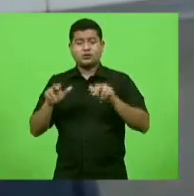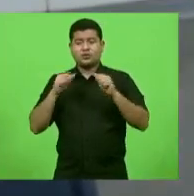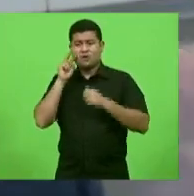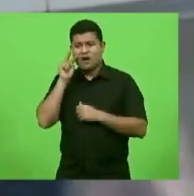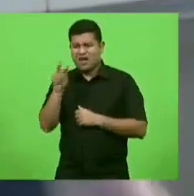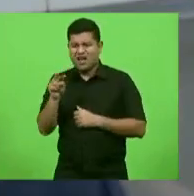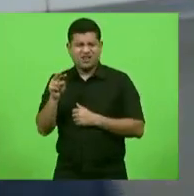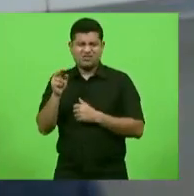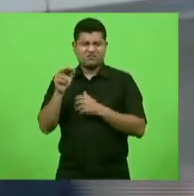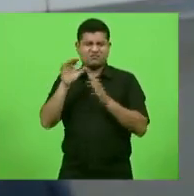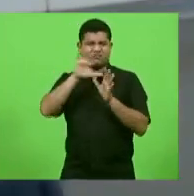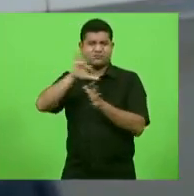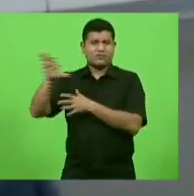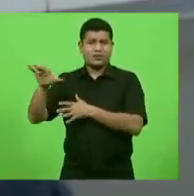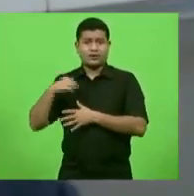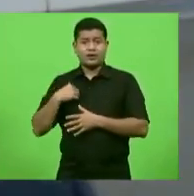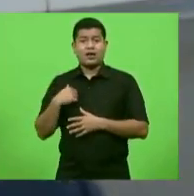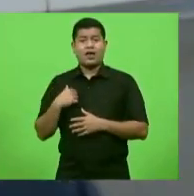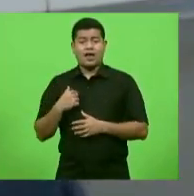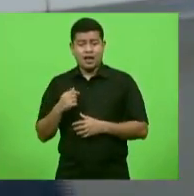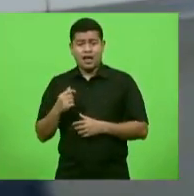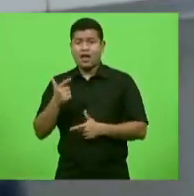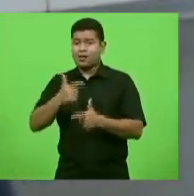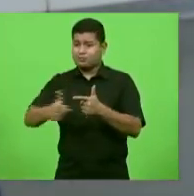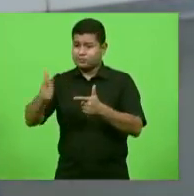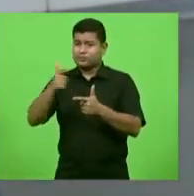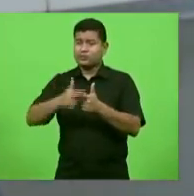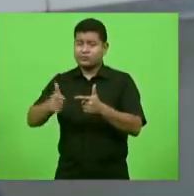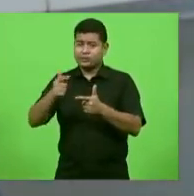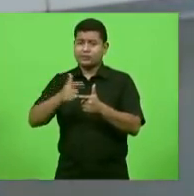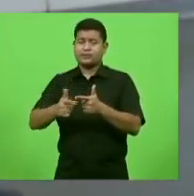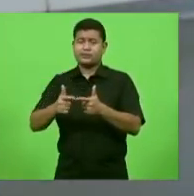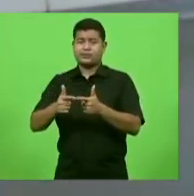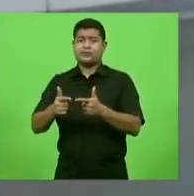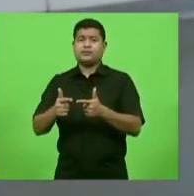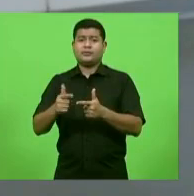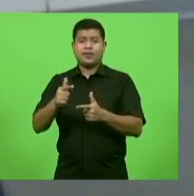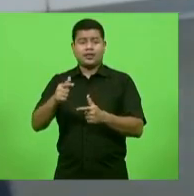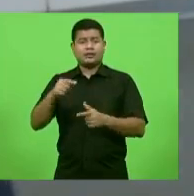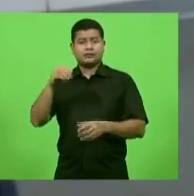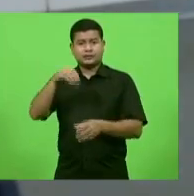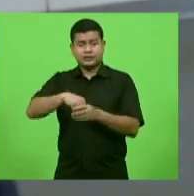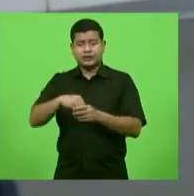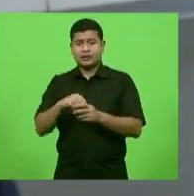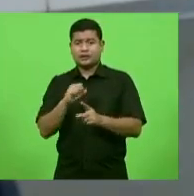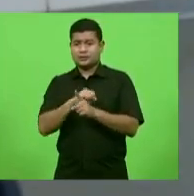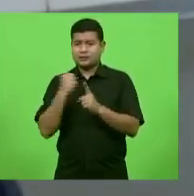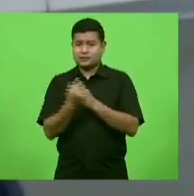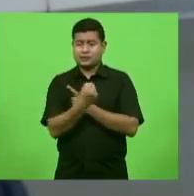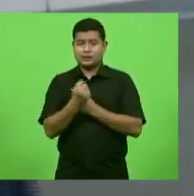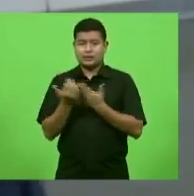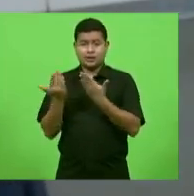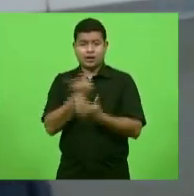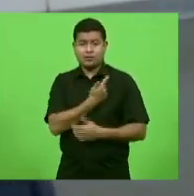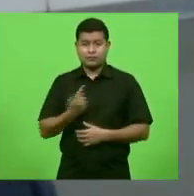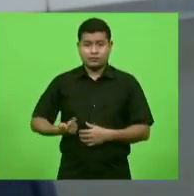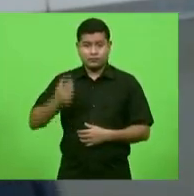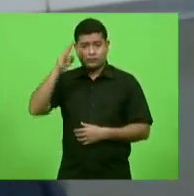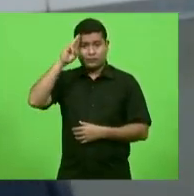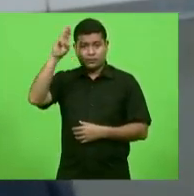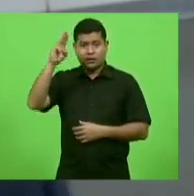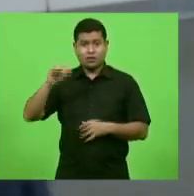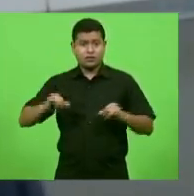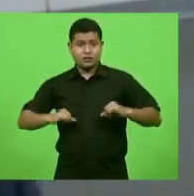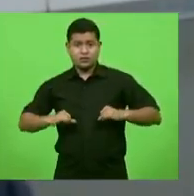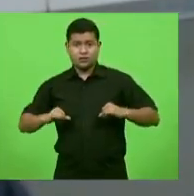os mais insolúveis problemáticos da sociedade. O governador do estado de Santa Catarina sofreu